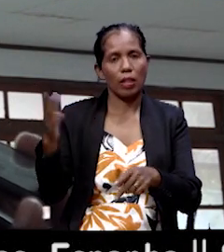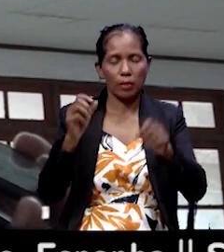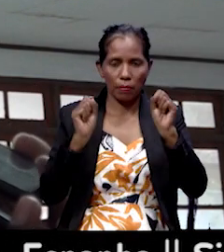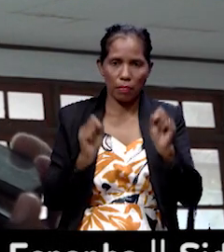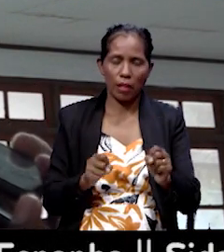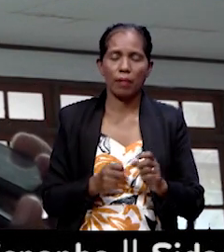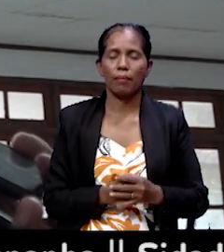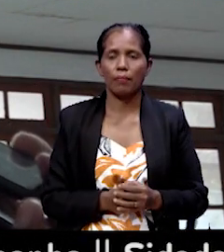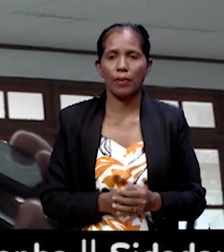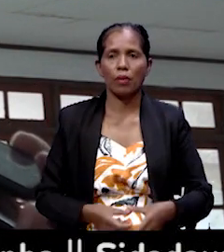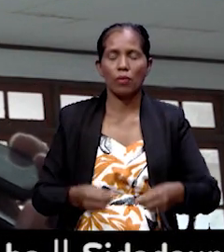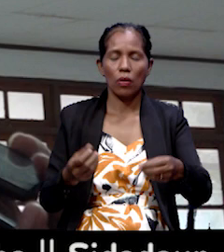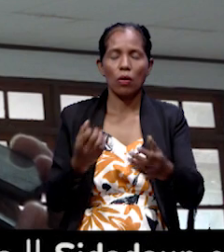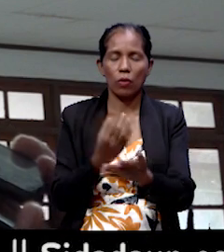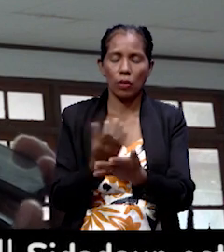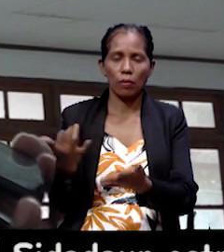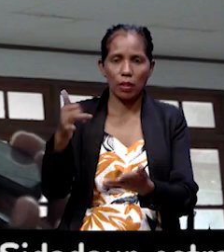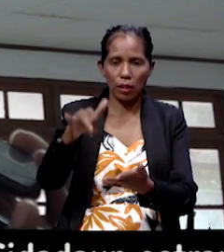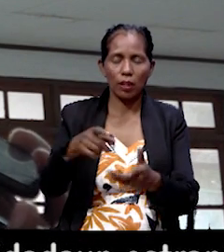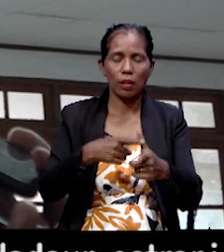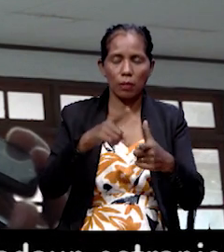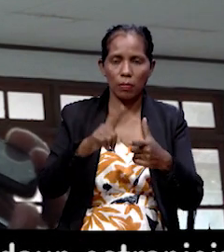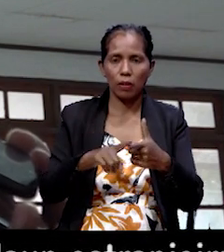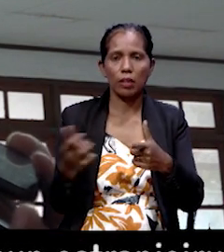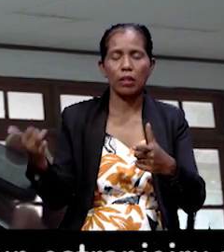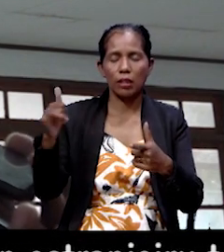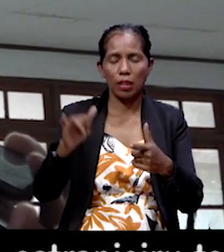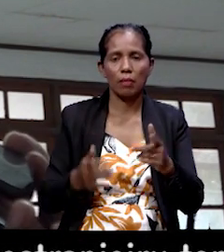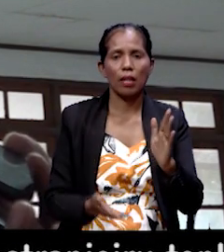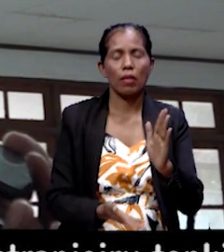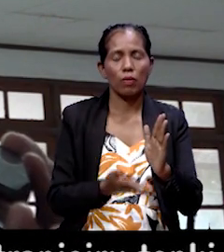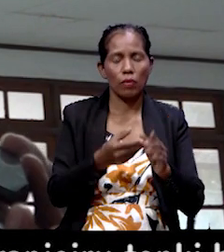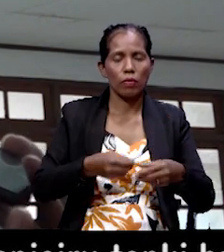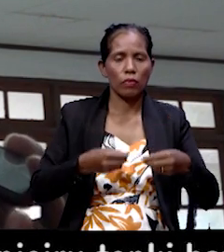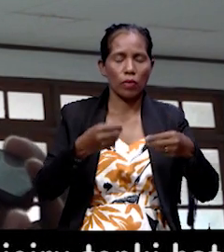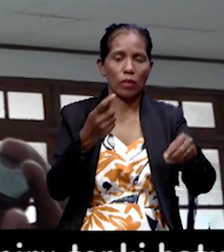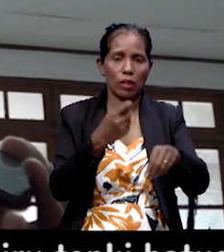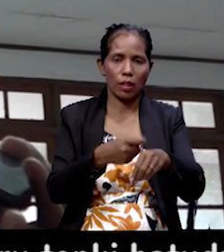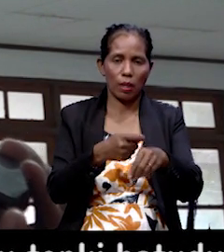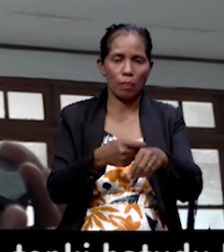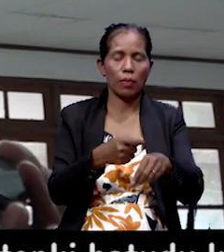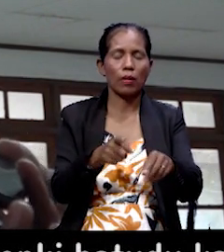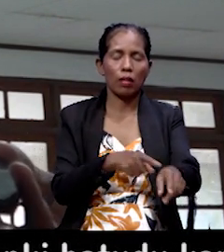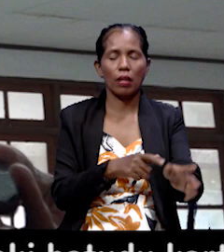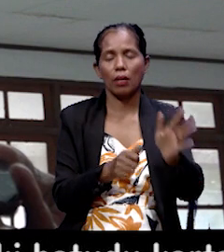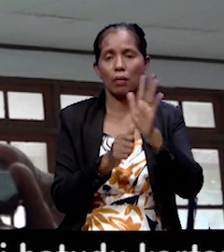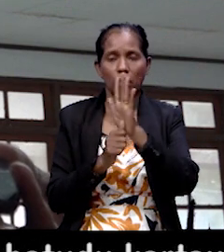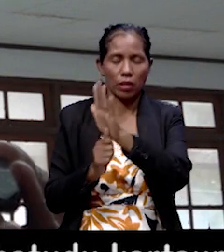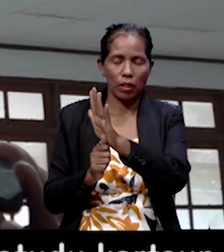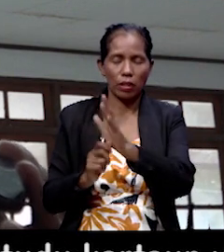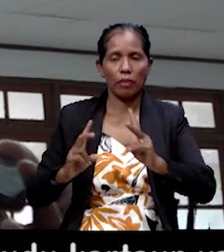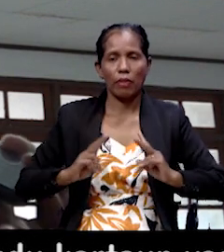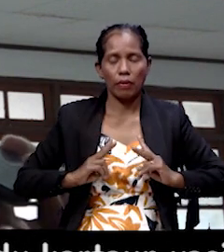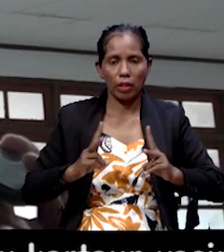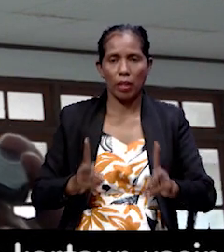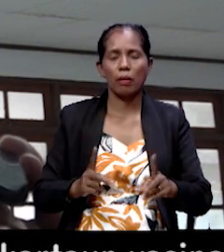bele fo assamba Sira, depois Sira bele hasai duração ninian para atunone, bele apresenta ba a veterano ninian, mas